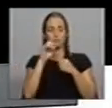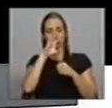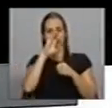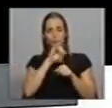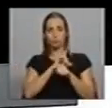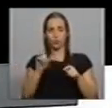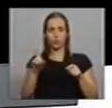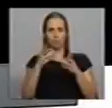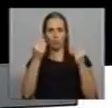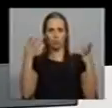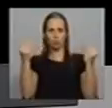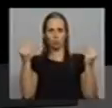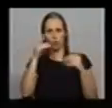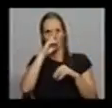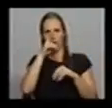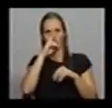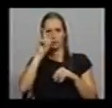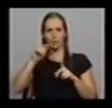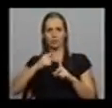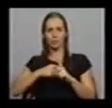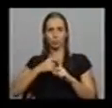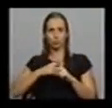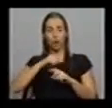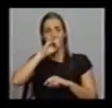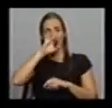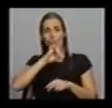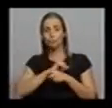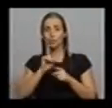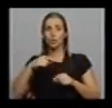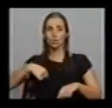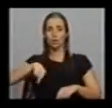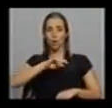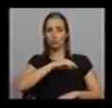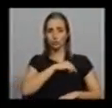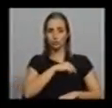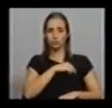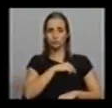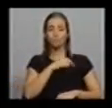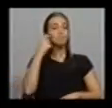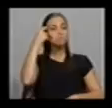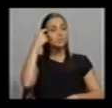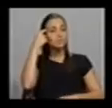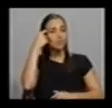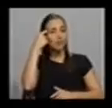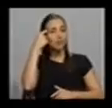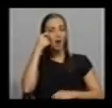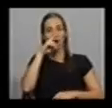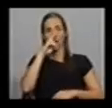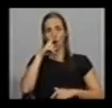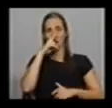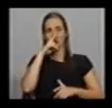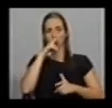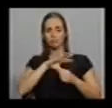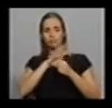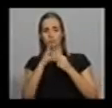na sua temperatura. E porquê é que eu digo surpresa na sua temperatura? Porque nós estávamos à espera de encontrar estes halos de gás que, precisamente por